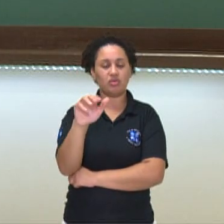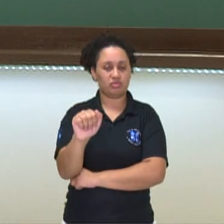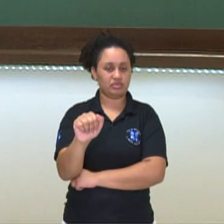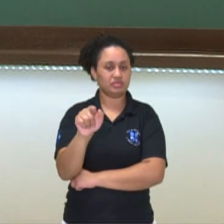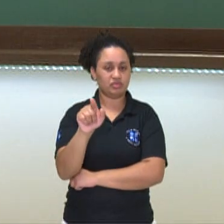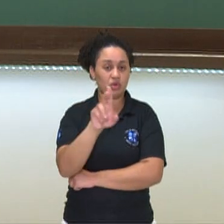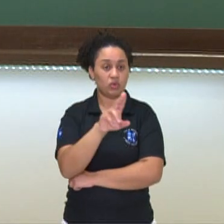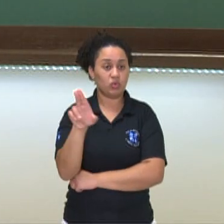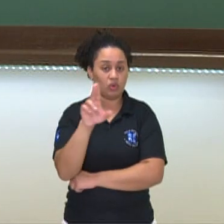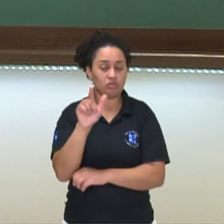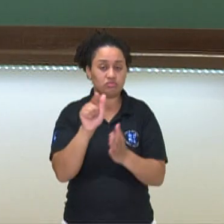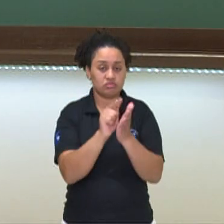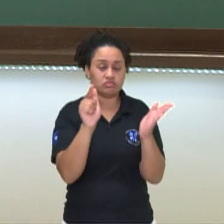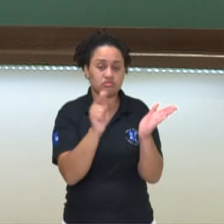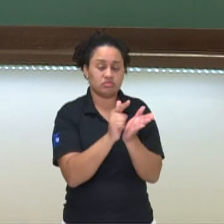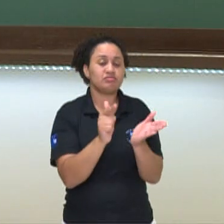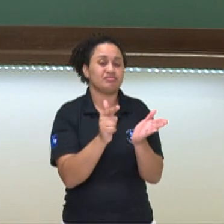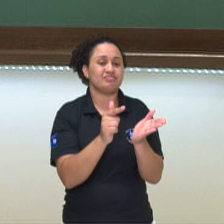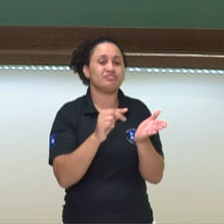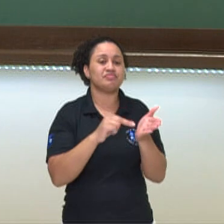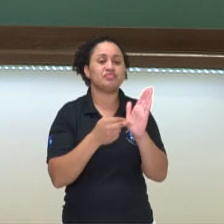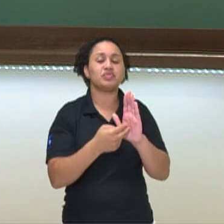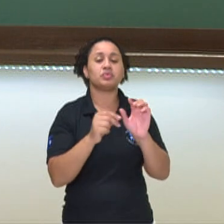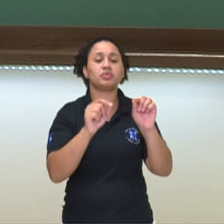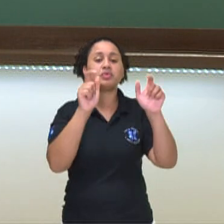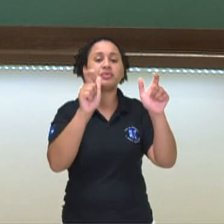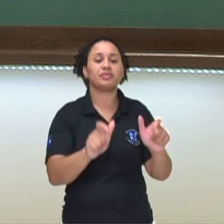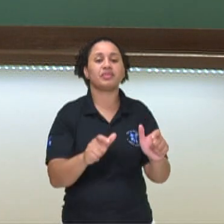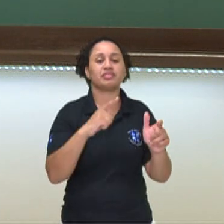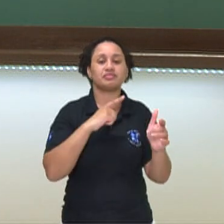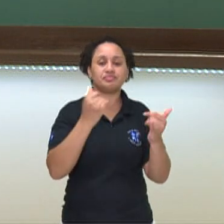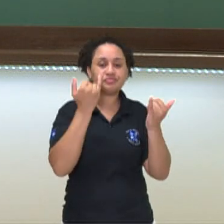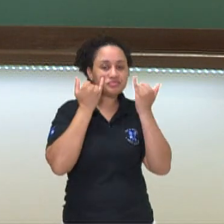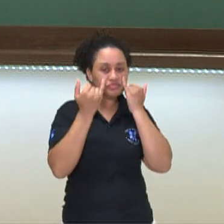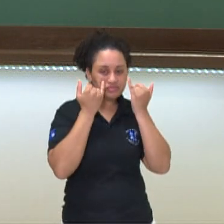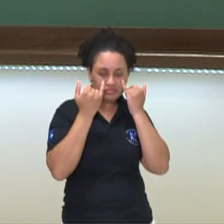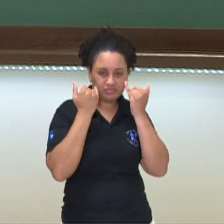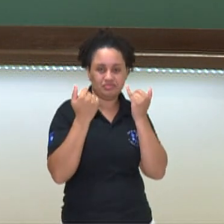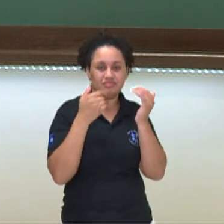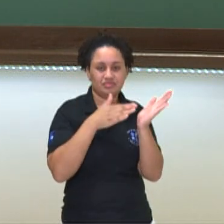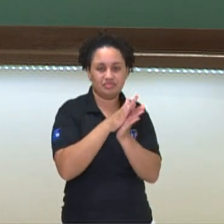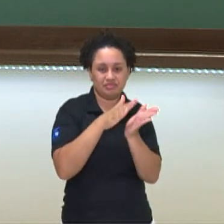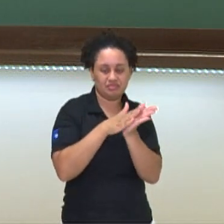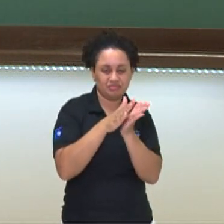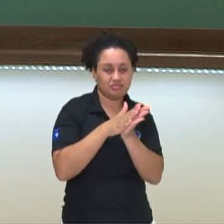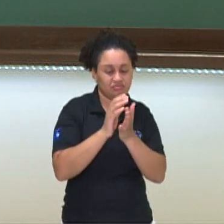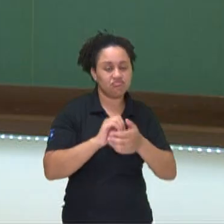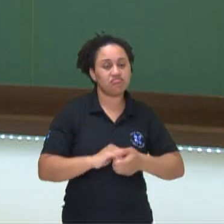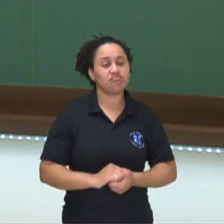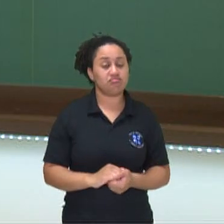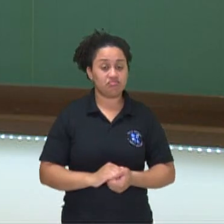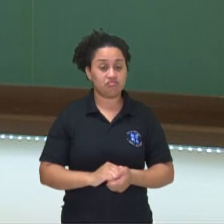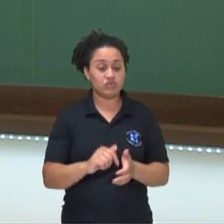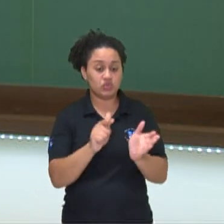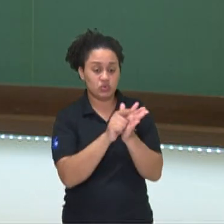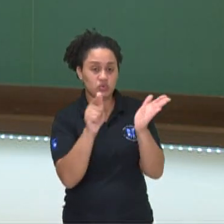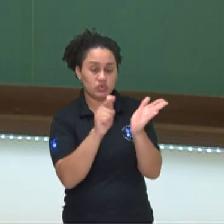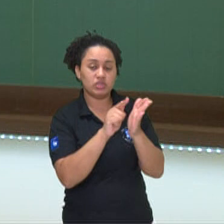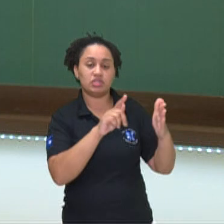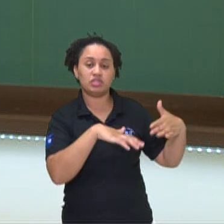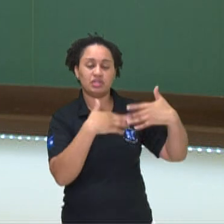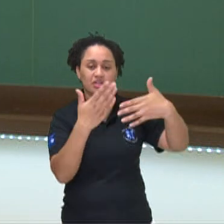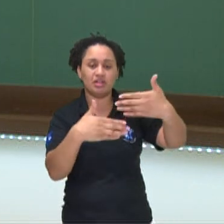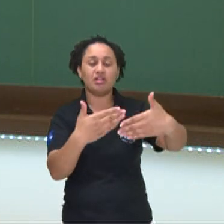diurna, falando sendo o quê? Sendo um lugar onde tinham informações impressas. O jornal, ele ao longo da